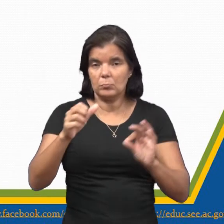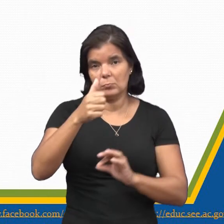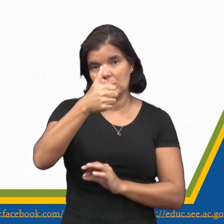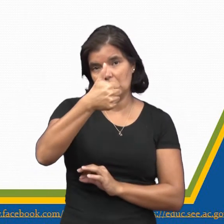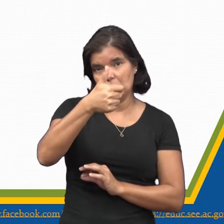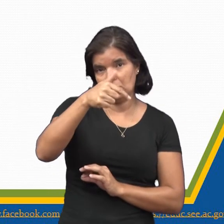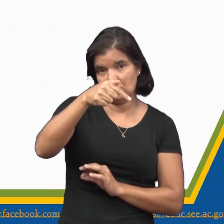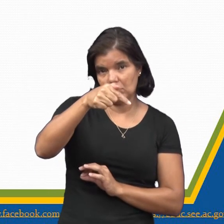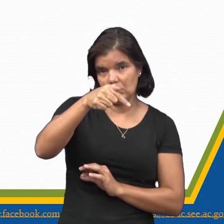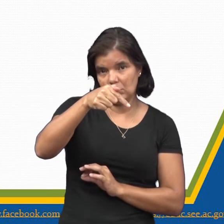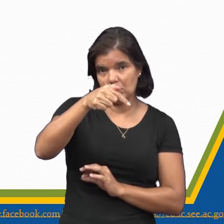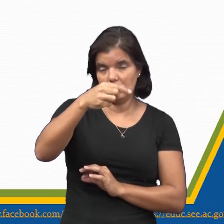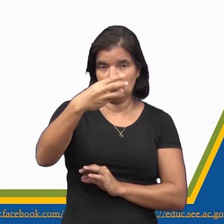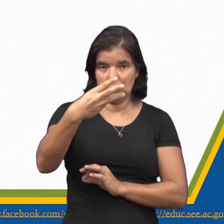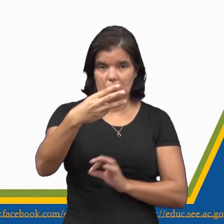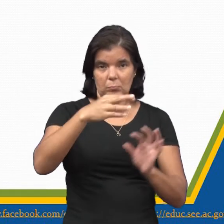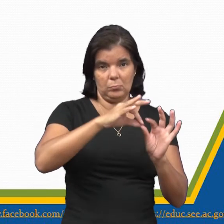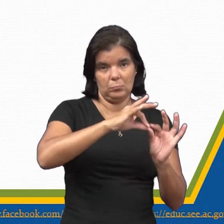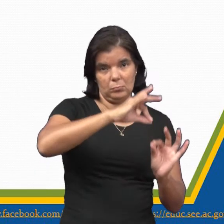metros de largura.